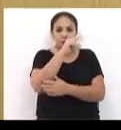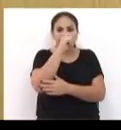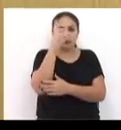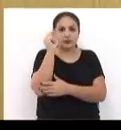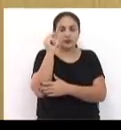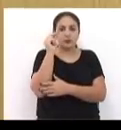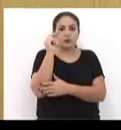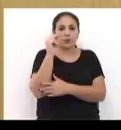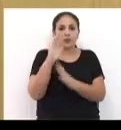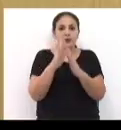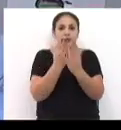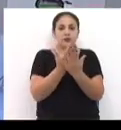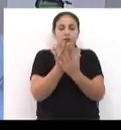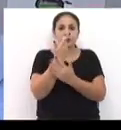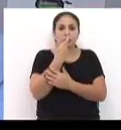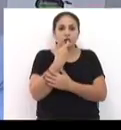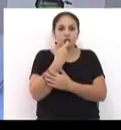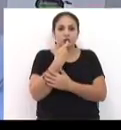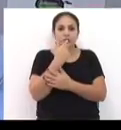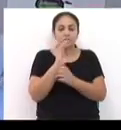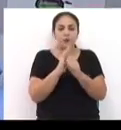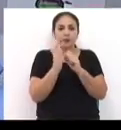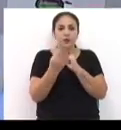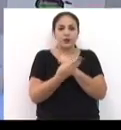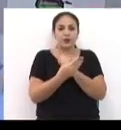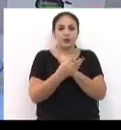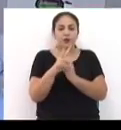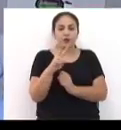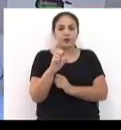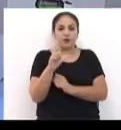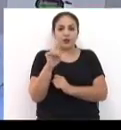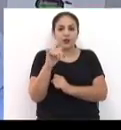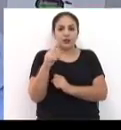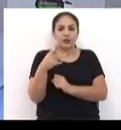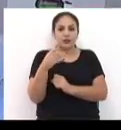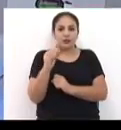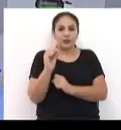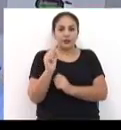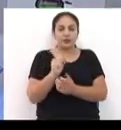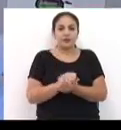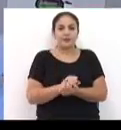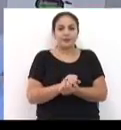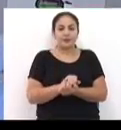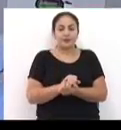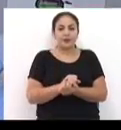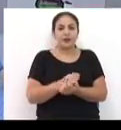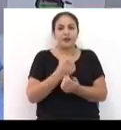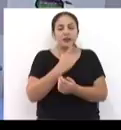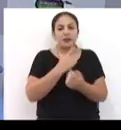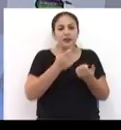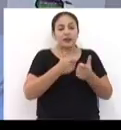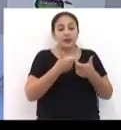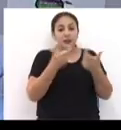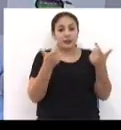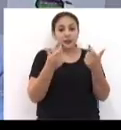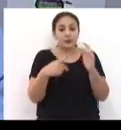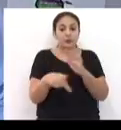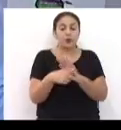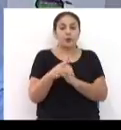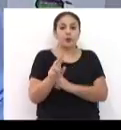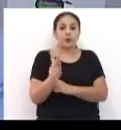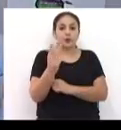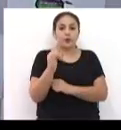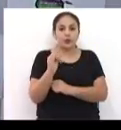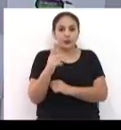no bairro Valinhos. Aquela região é uma região muito grande que vem hípica, vem uma parte da Grande Vera